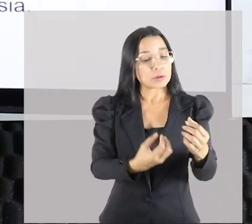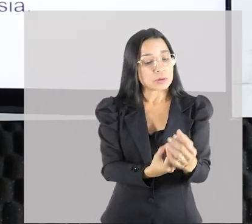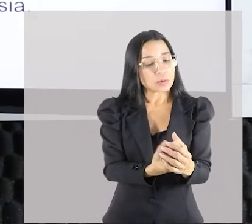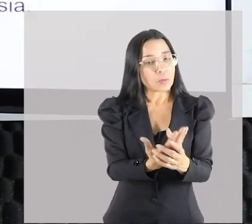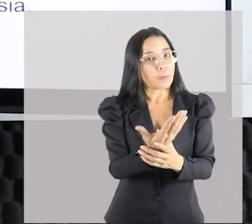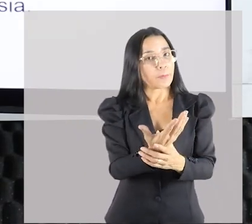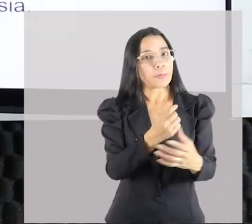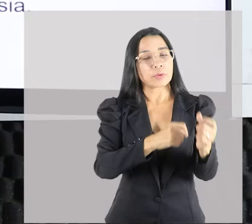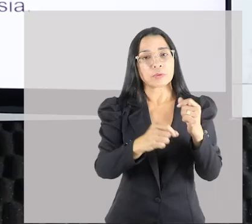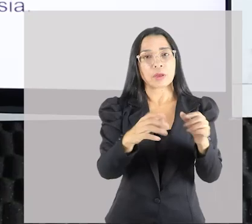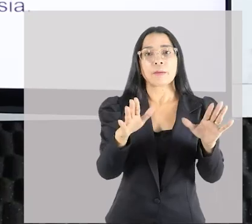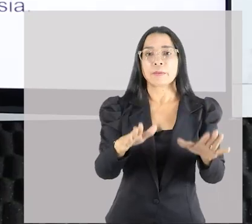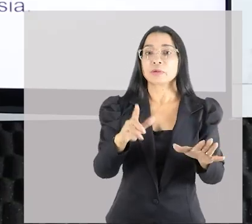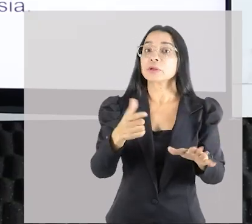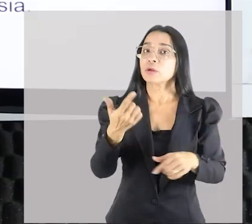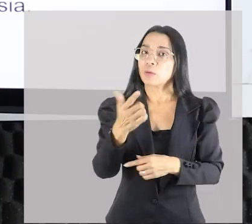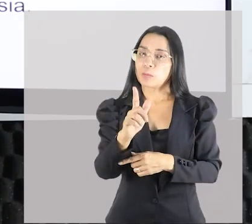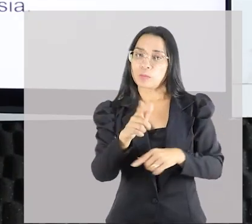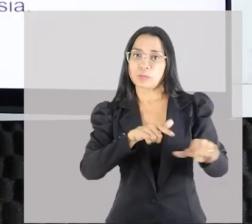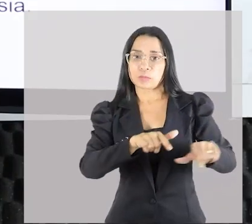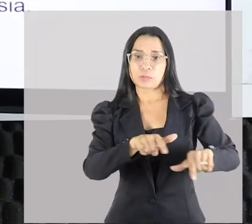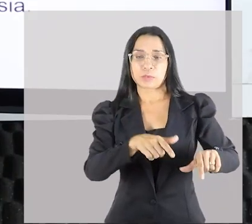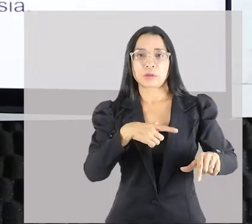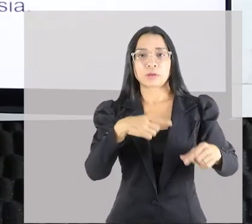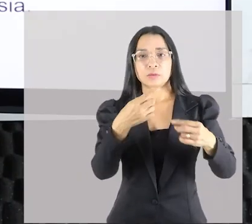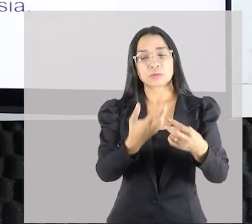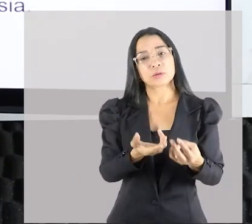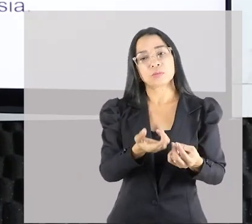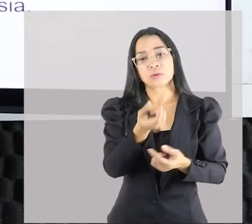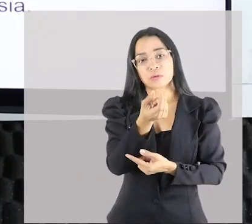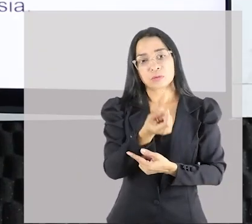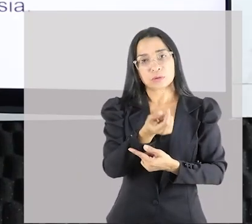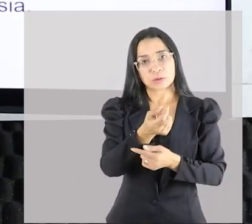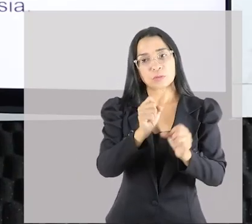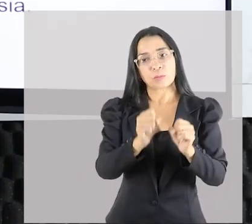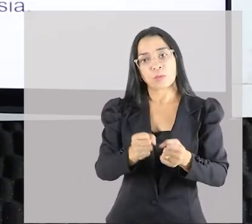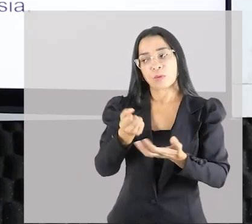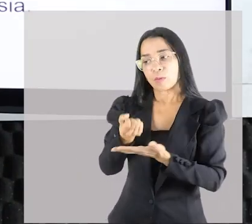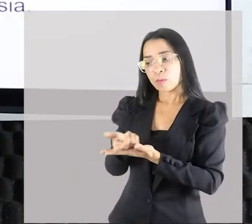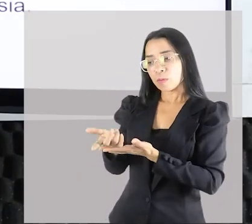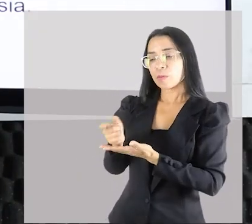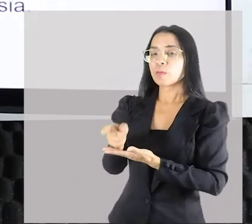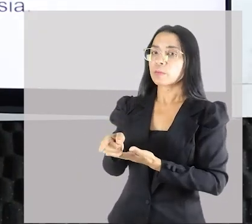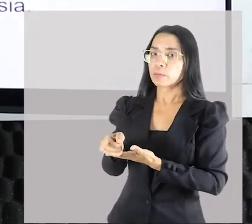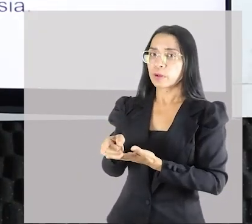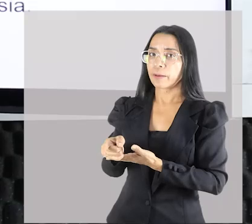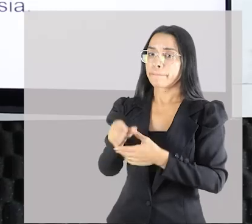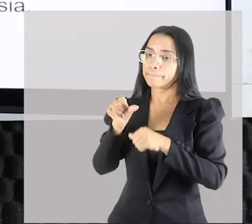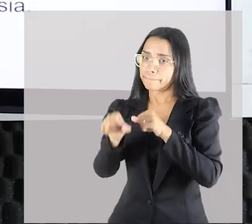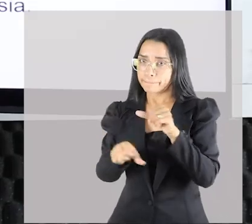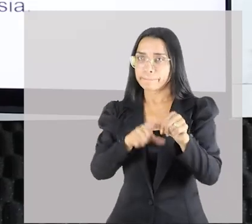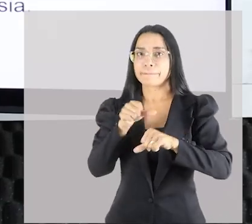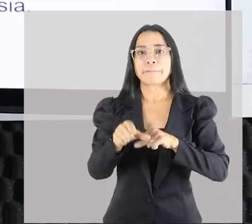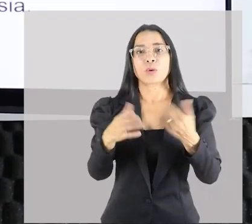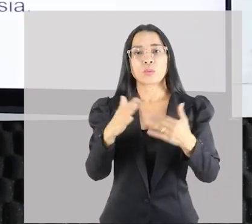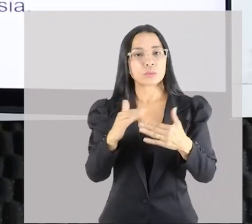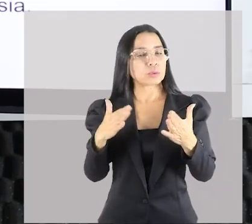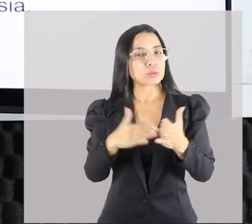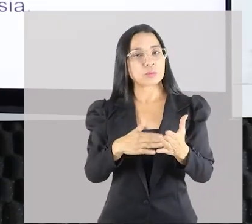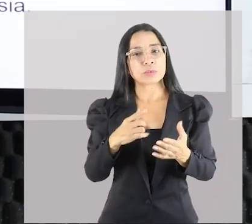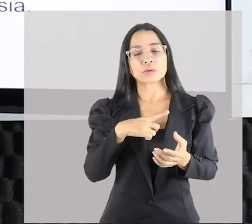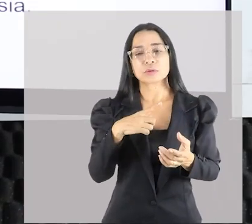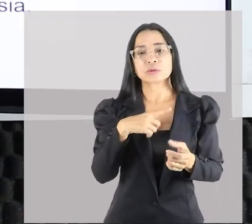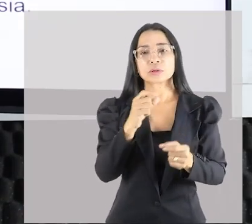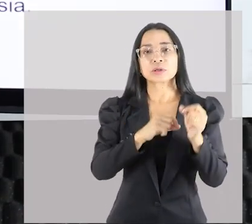outros ofícios, vão ter um recurso e vão poder comprar. Vejam que modifica completamente aquilo que nós